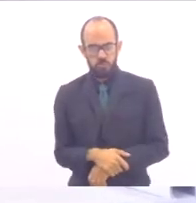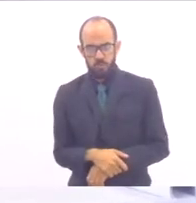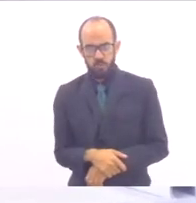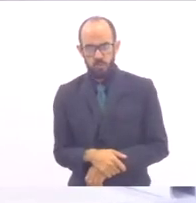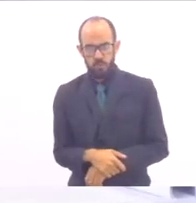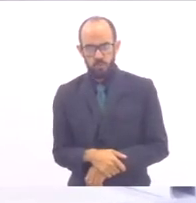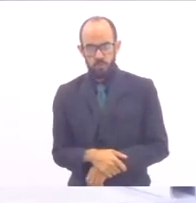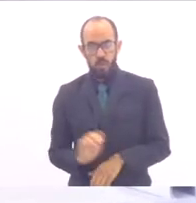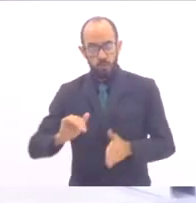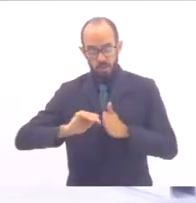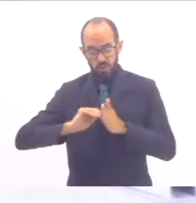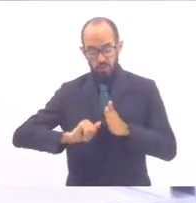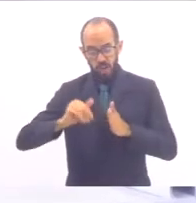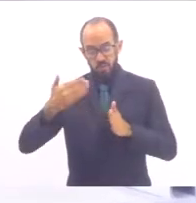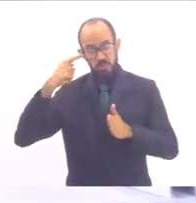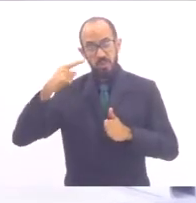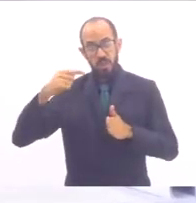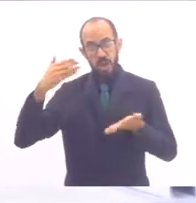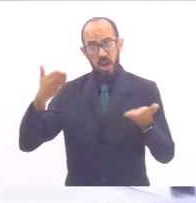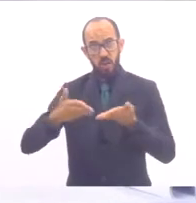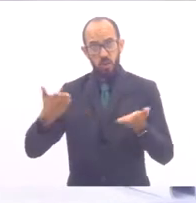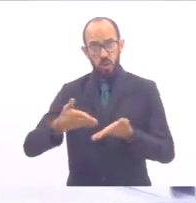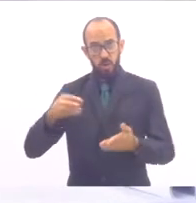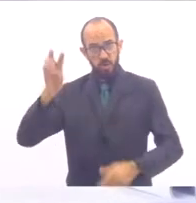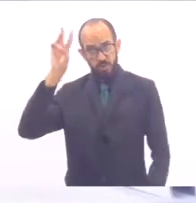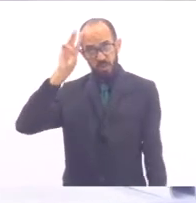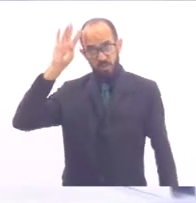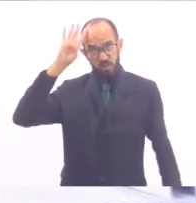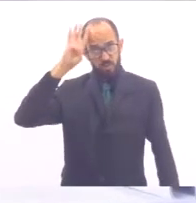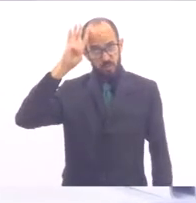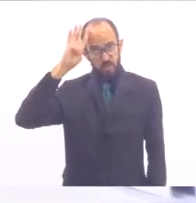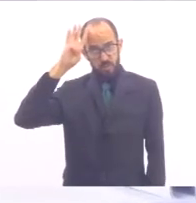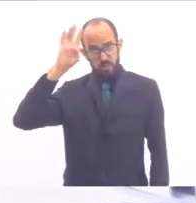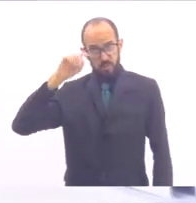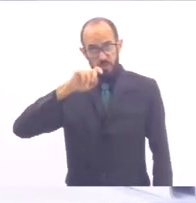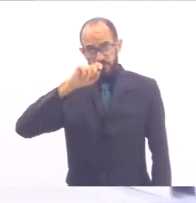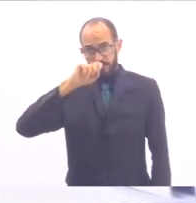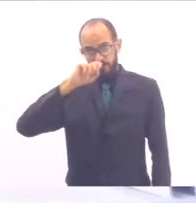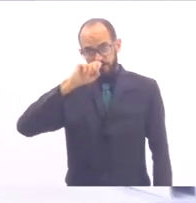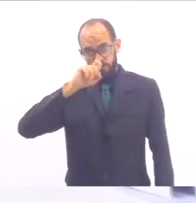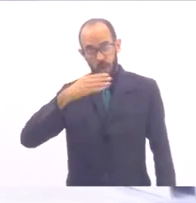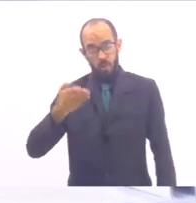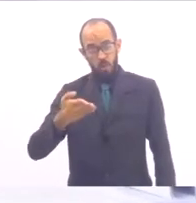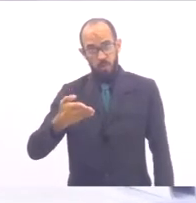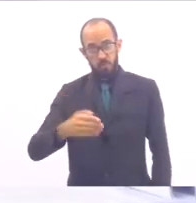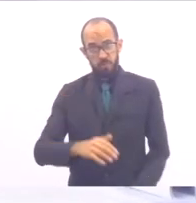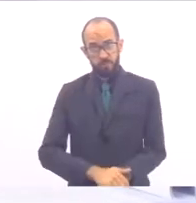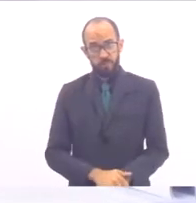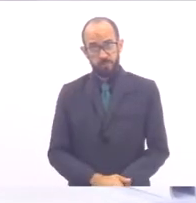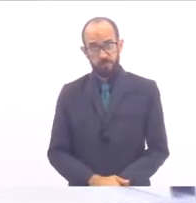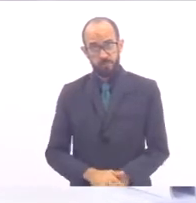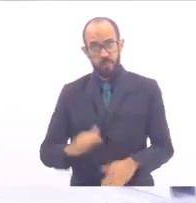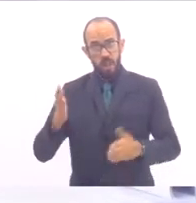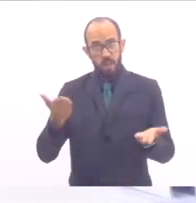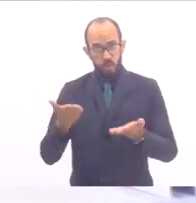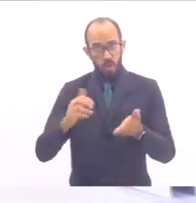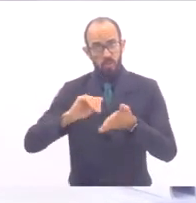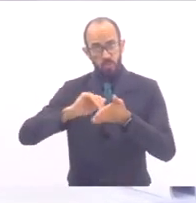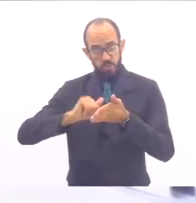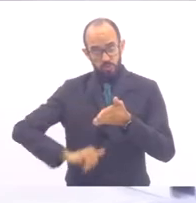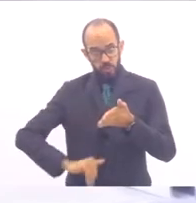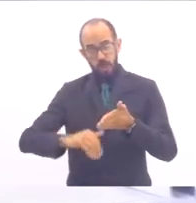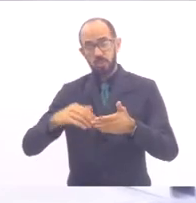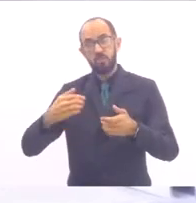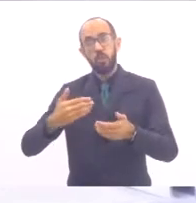derrubadas esta semana, terça e quarta-feira, desta semana. E agora que foi derrubado o veto, eu vou começar o